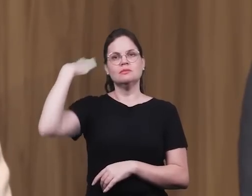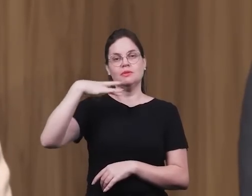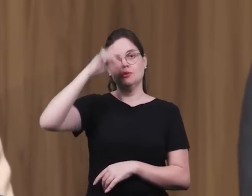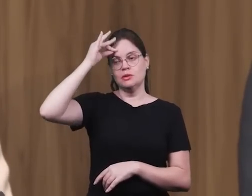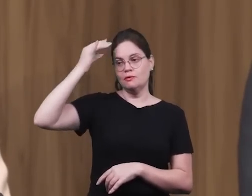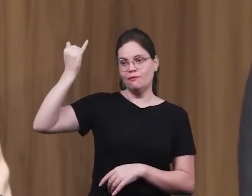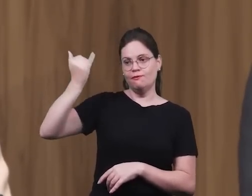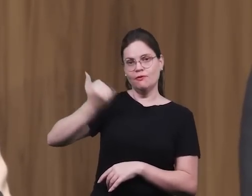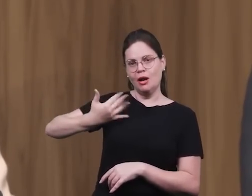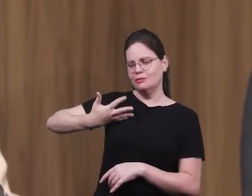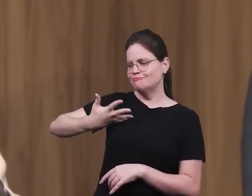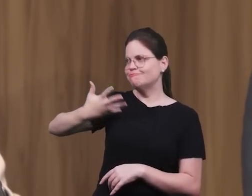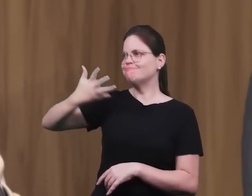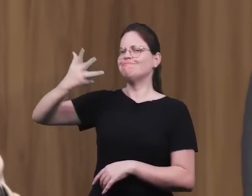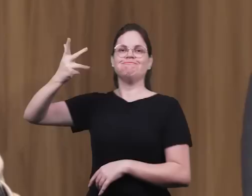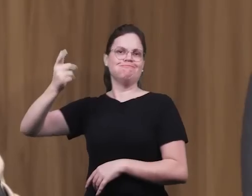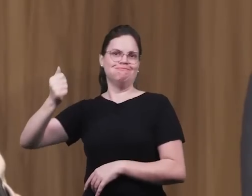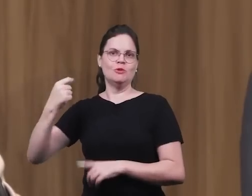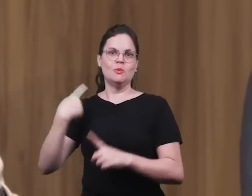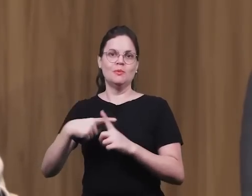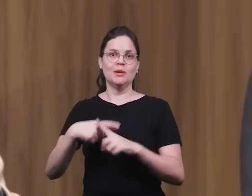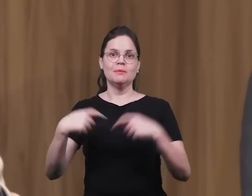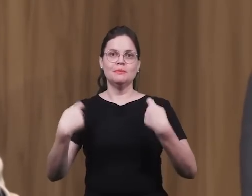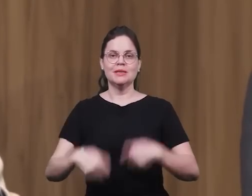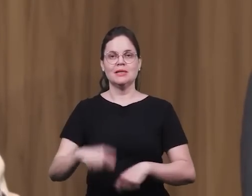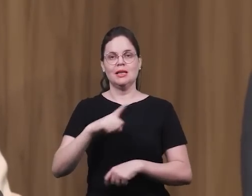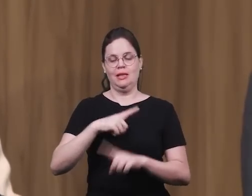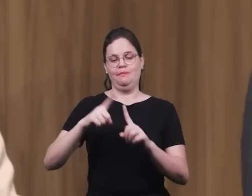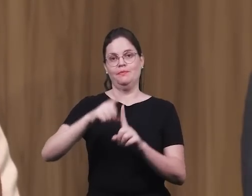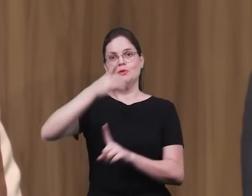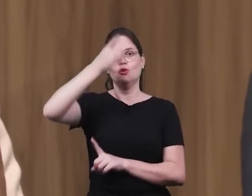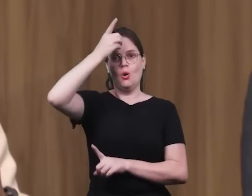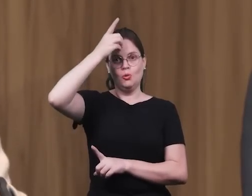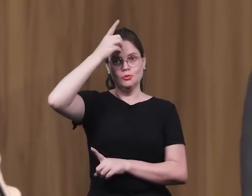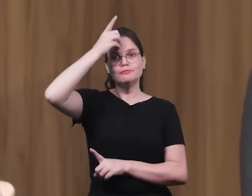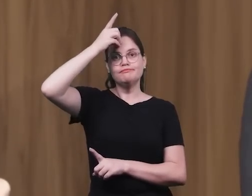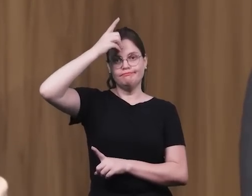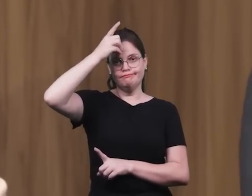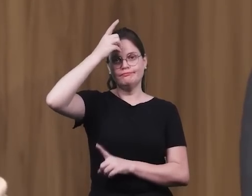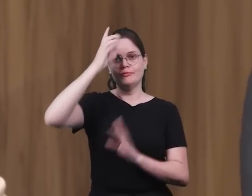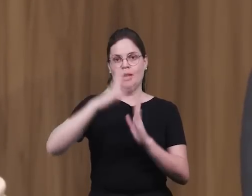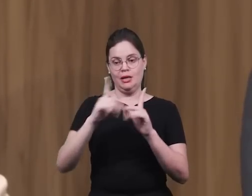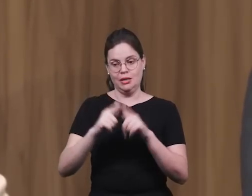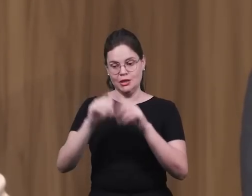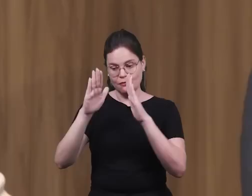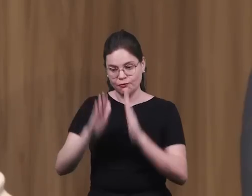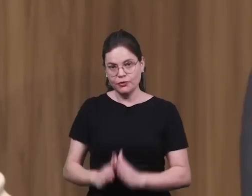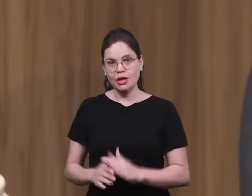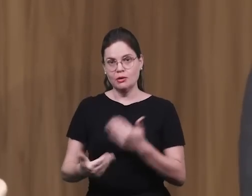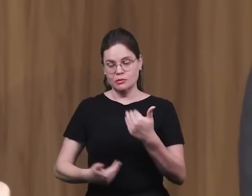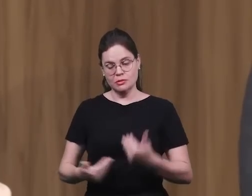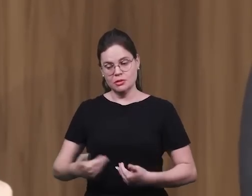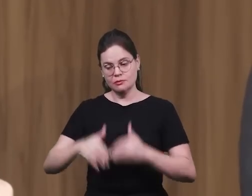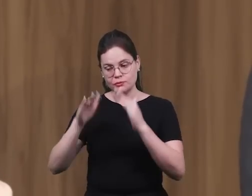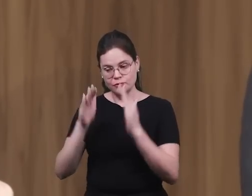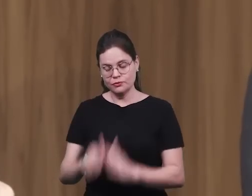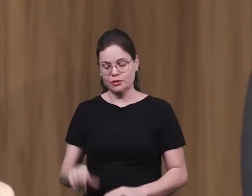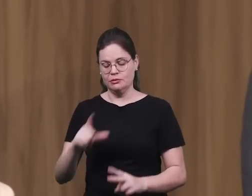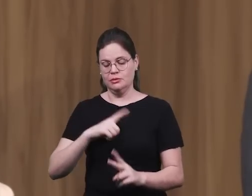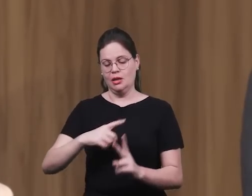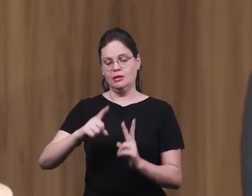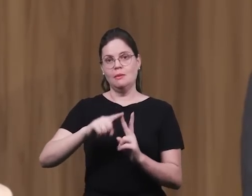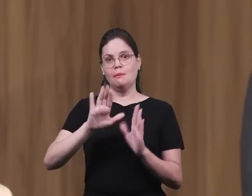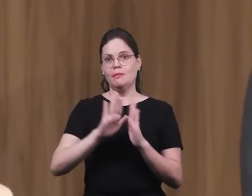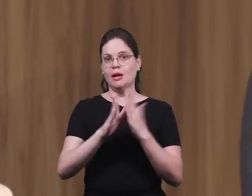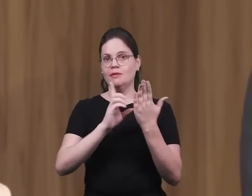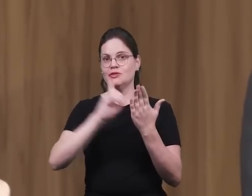Espírito Santo. Quando? Quando a igreja tem os dons espirituais, a igreja fiel, o remanescente fiel, tem a